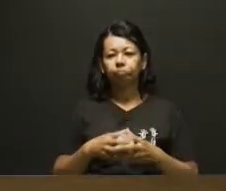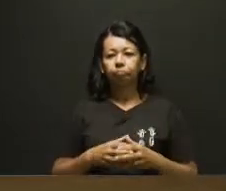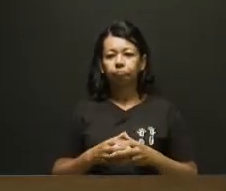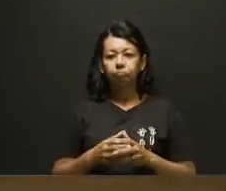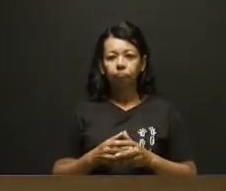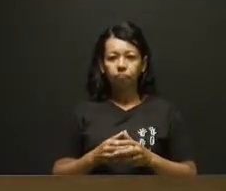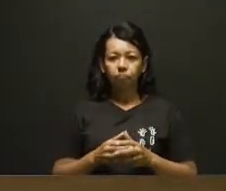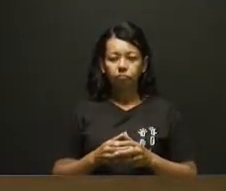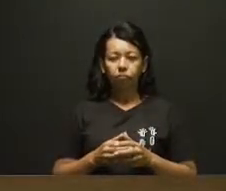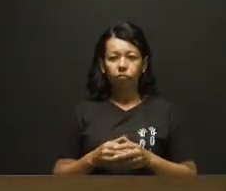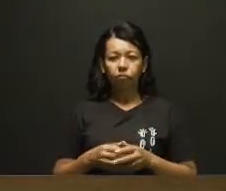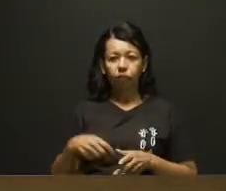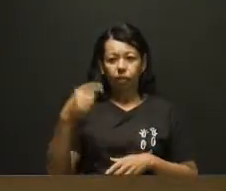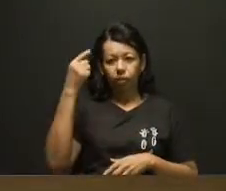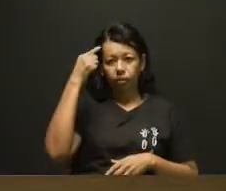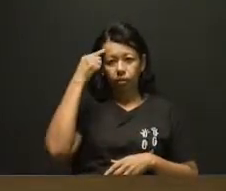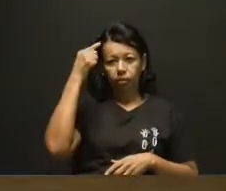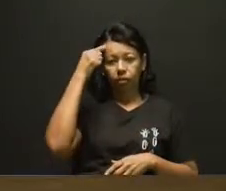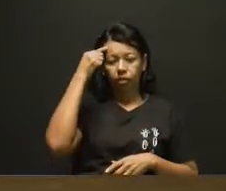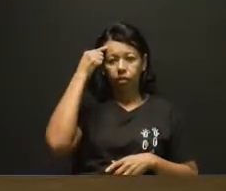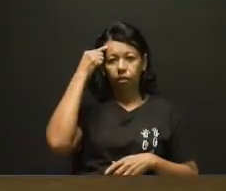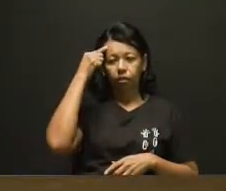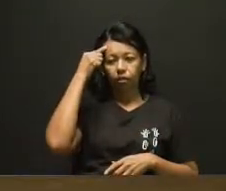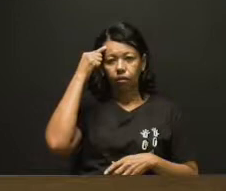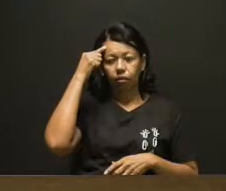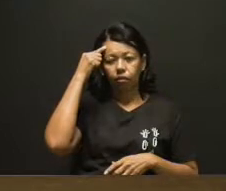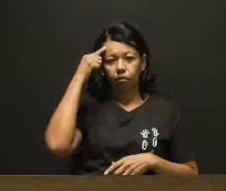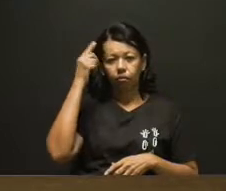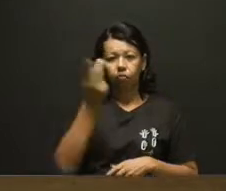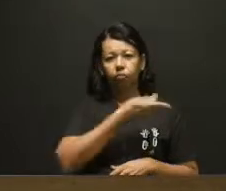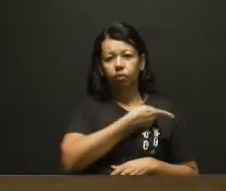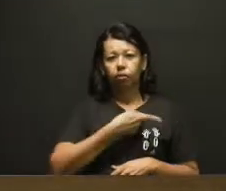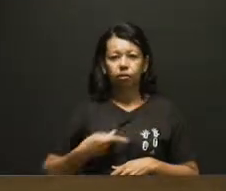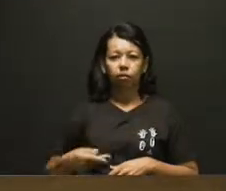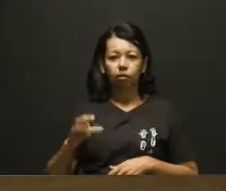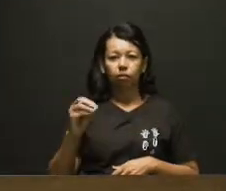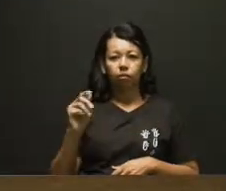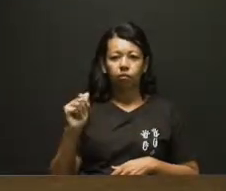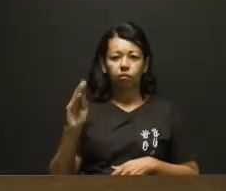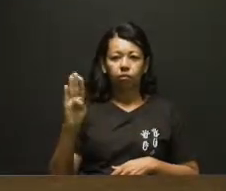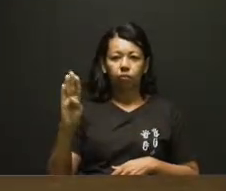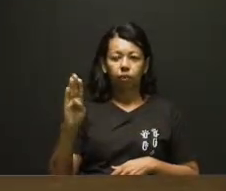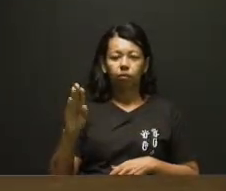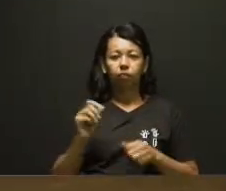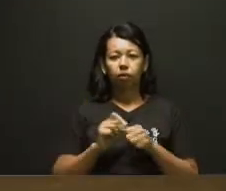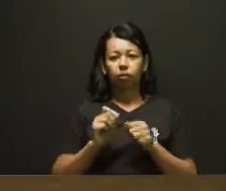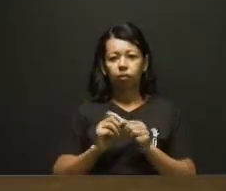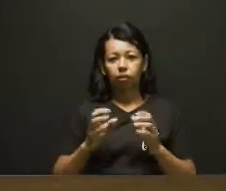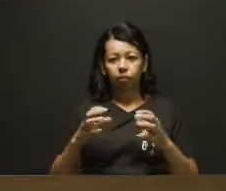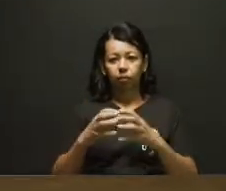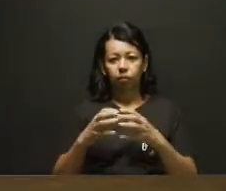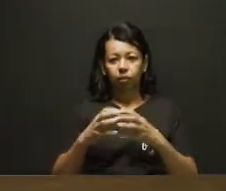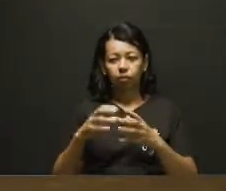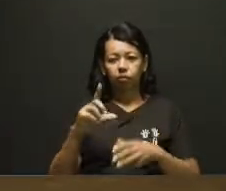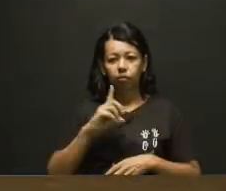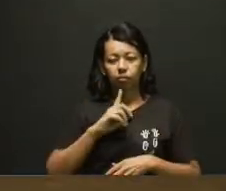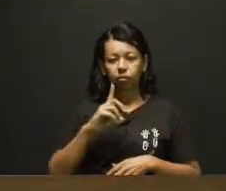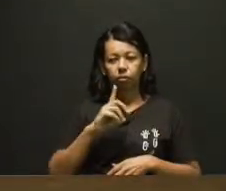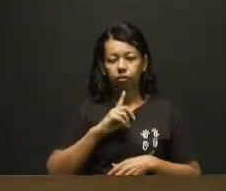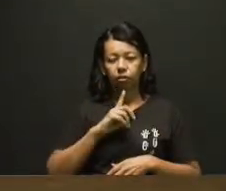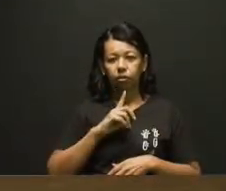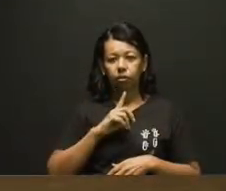a idéia da do presidente da oab é fazer com que essa comissão ela tenha um